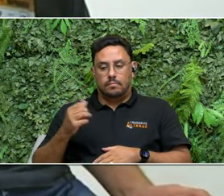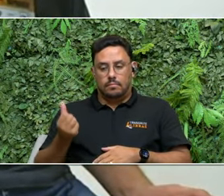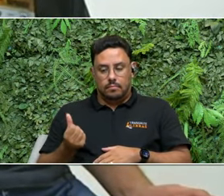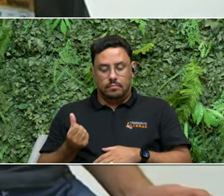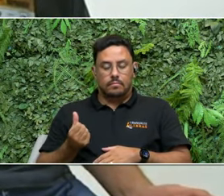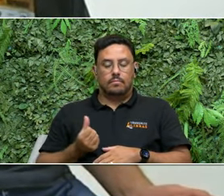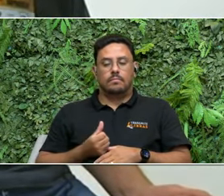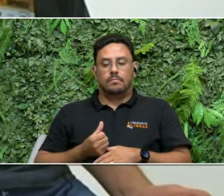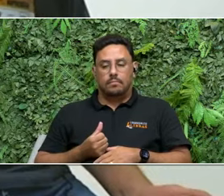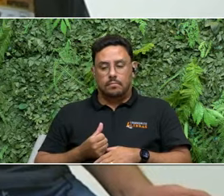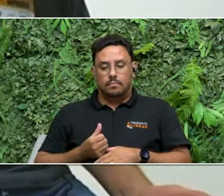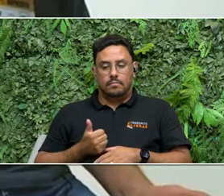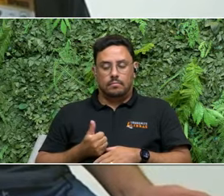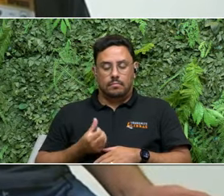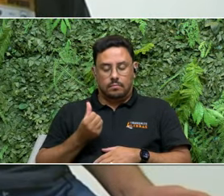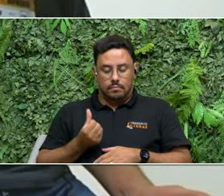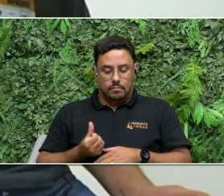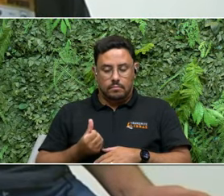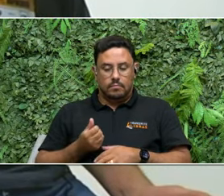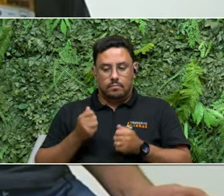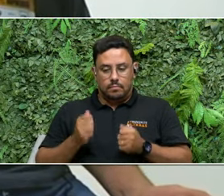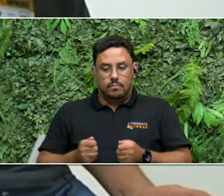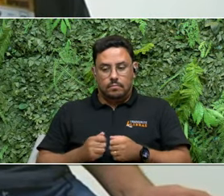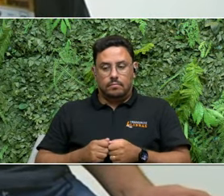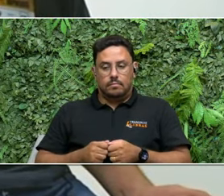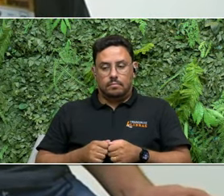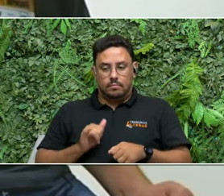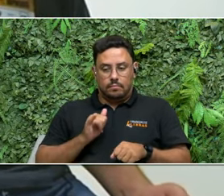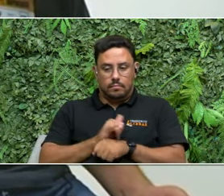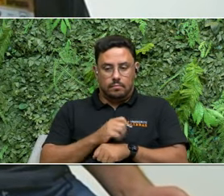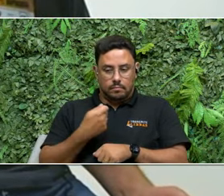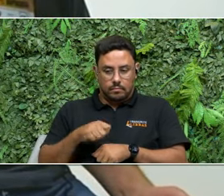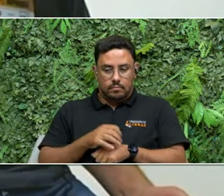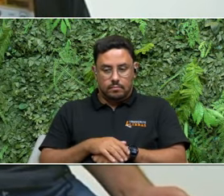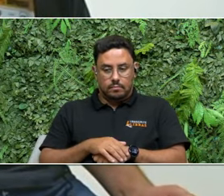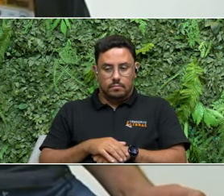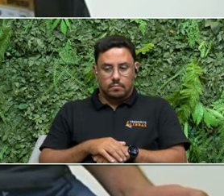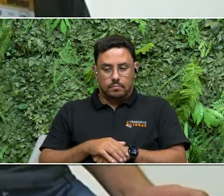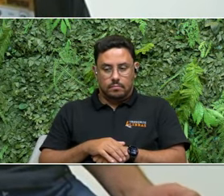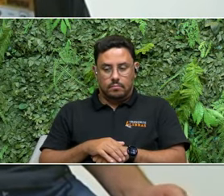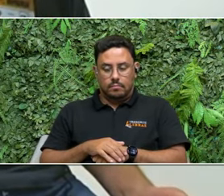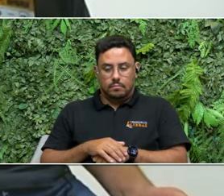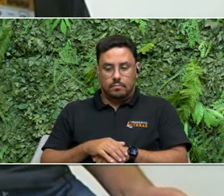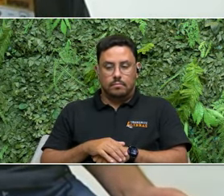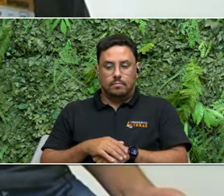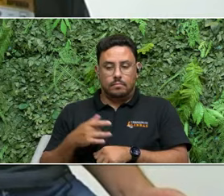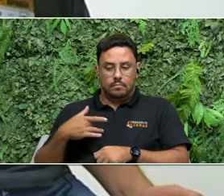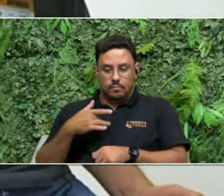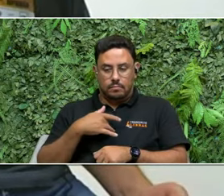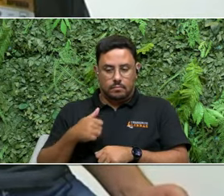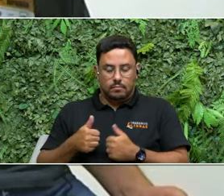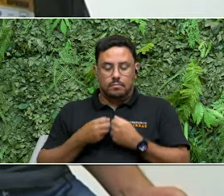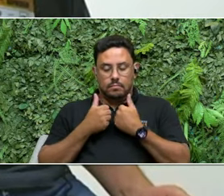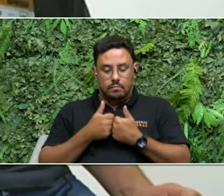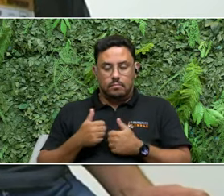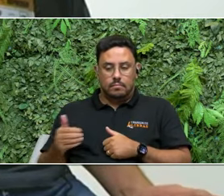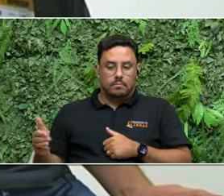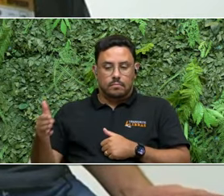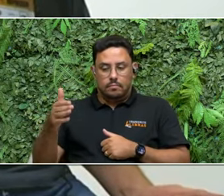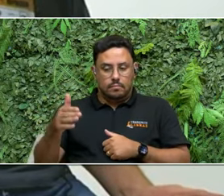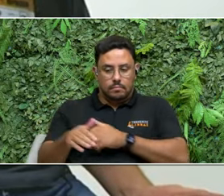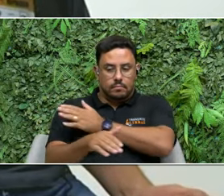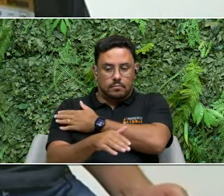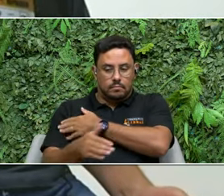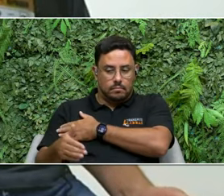noa foi bem foi firme fez as faltas necessárias Cruzeiro tá muito bem servido de lateral direito